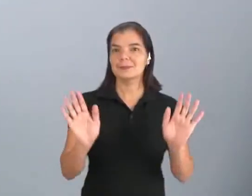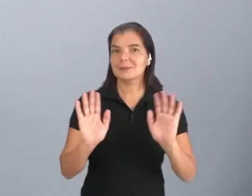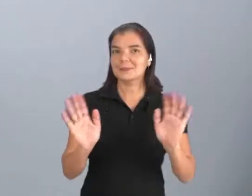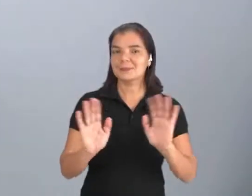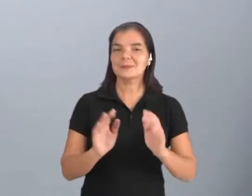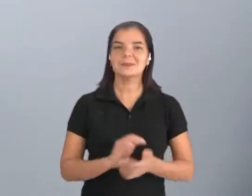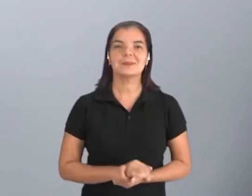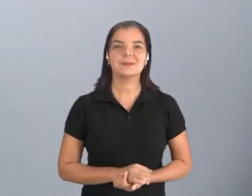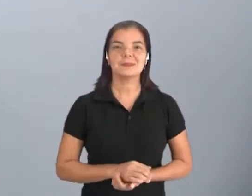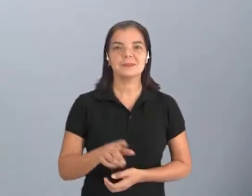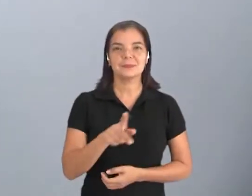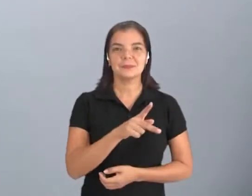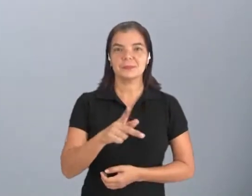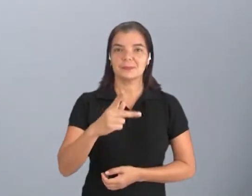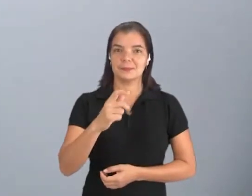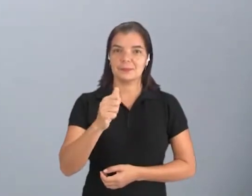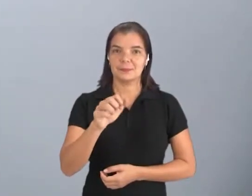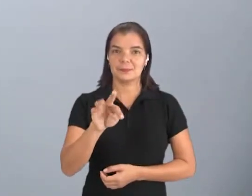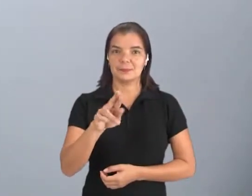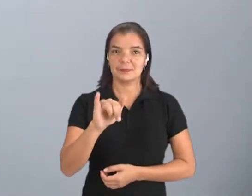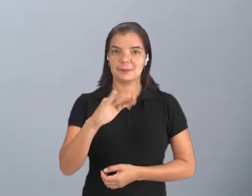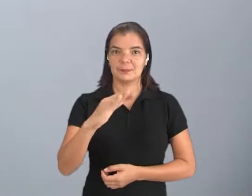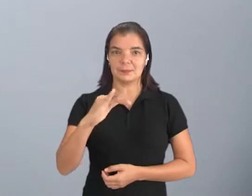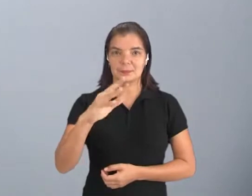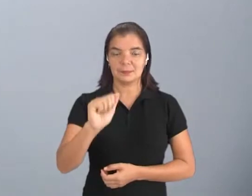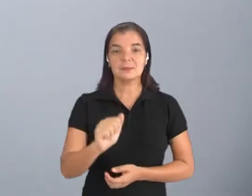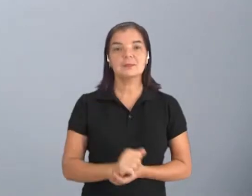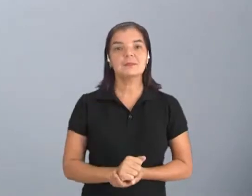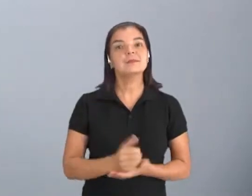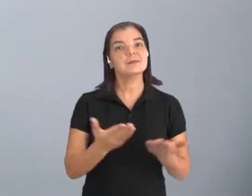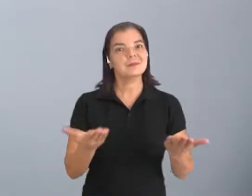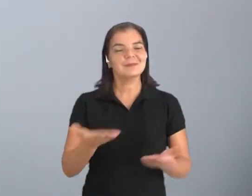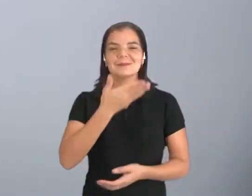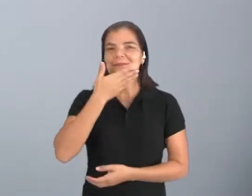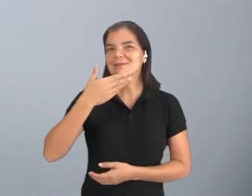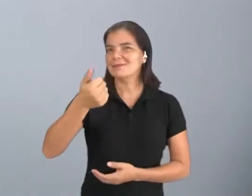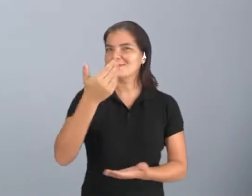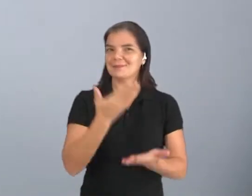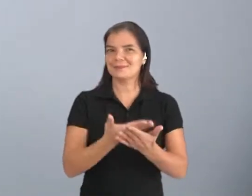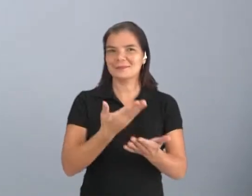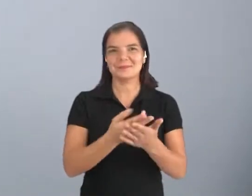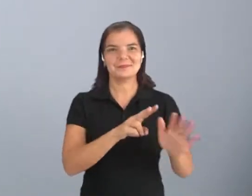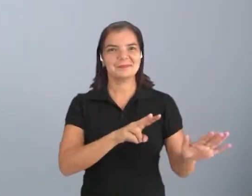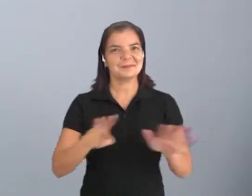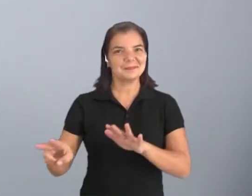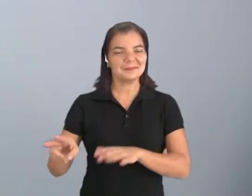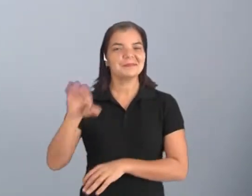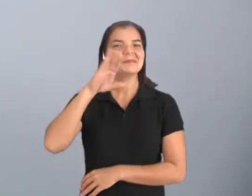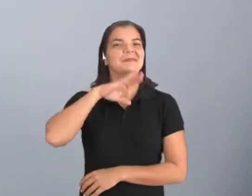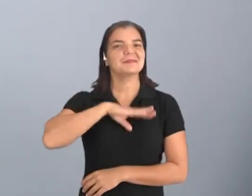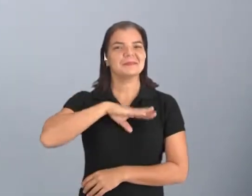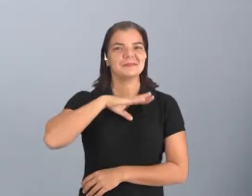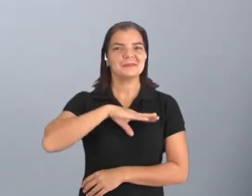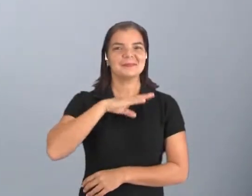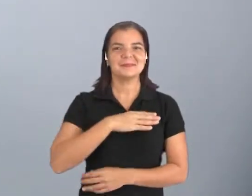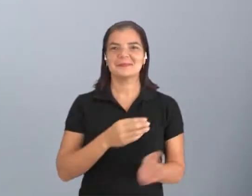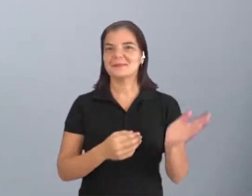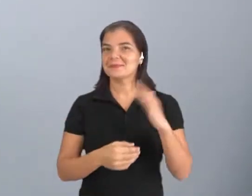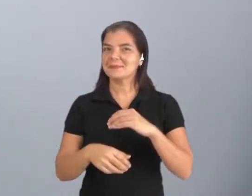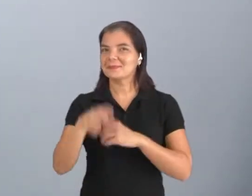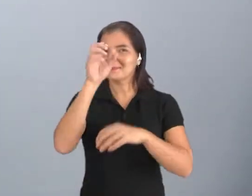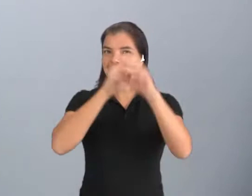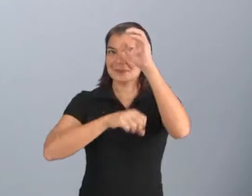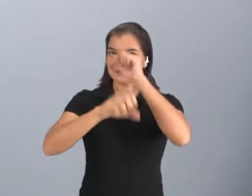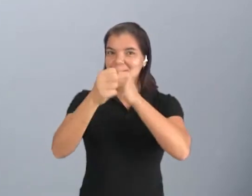Olá, eu sou a professora Patrícia Rufino e você está na melhor aula da semana, que é a aula de língua portuguesa. Vamos lá aprender